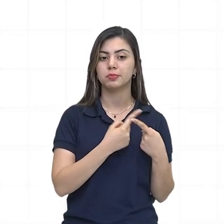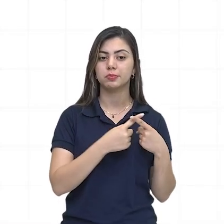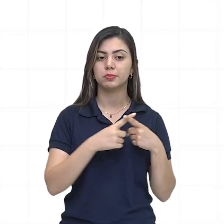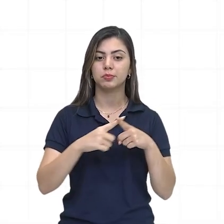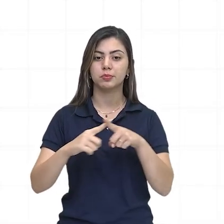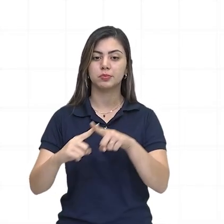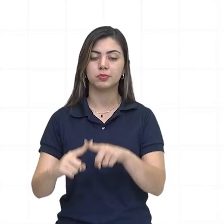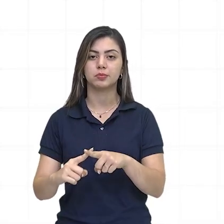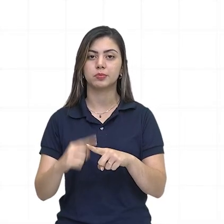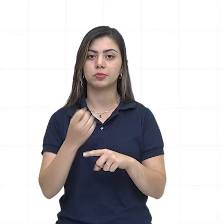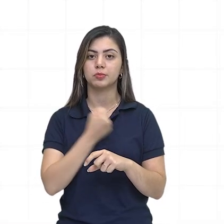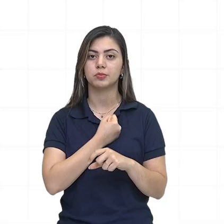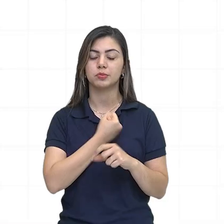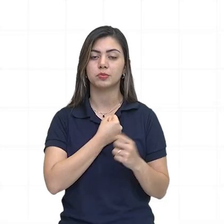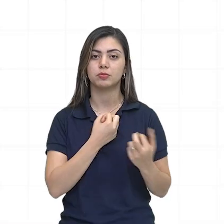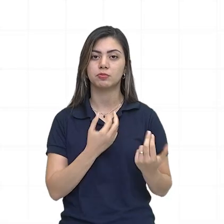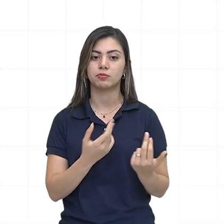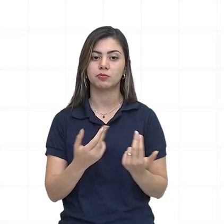Multiplicações